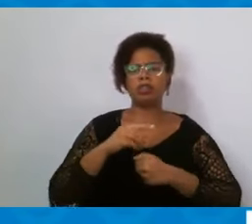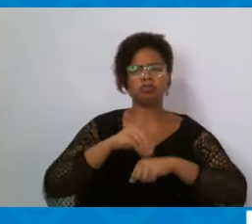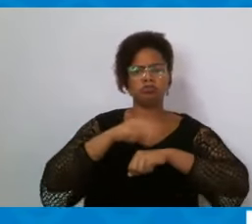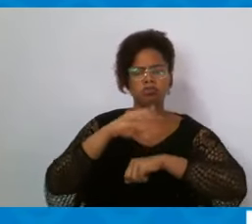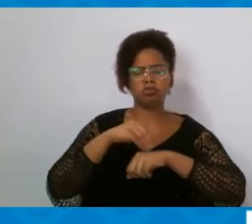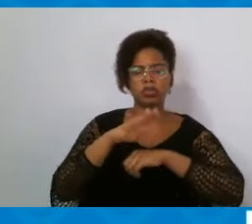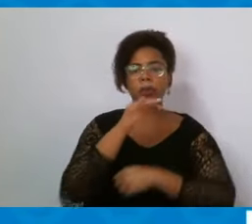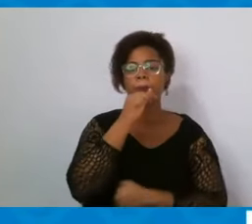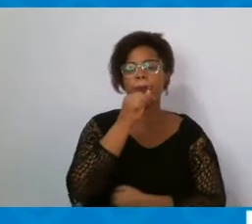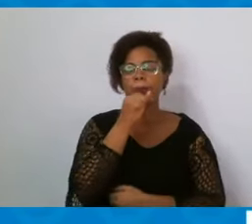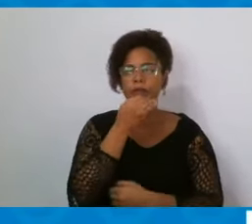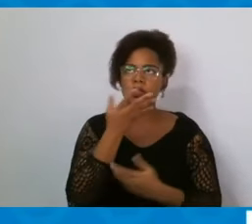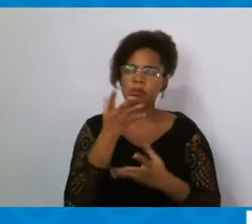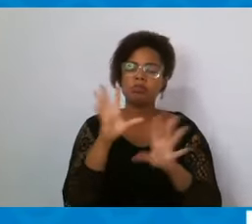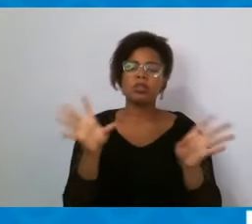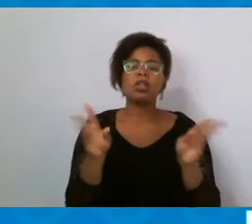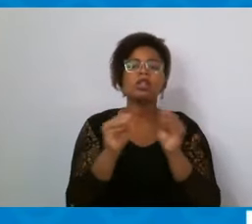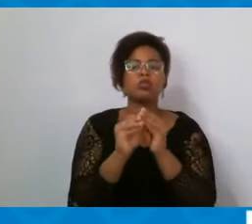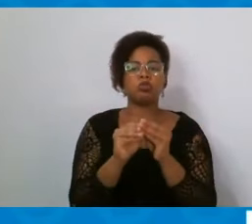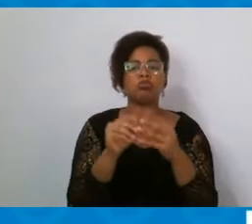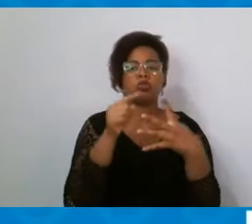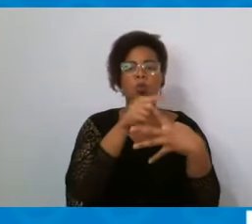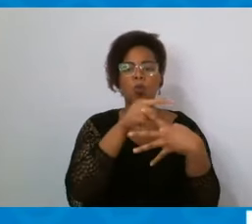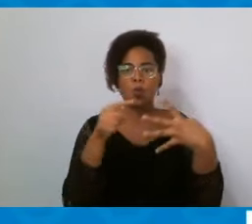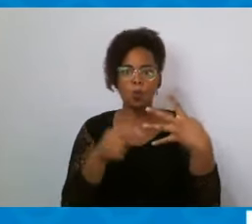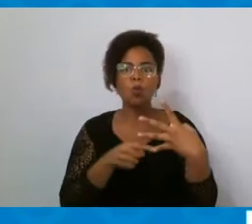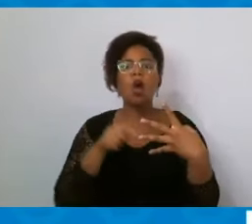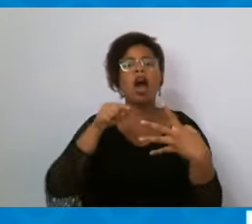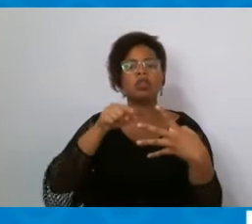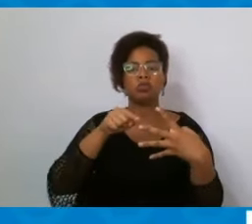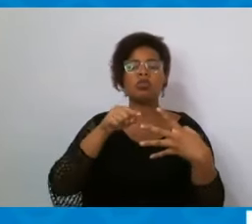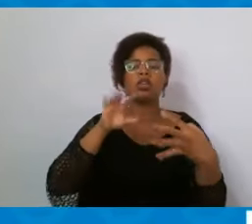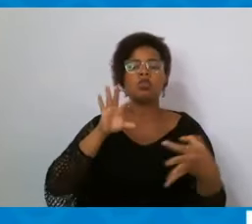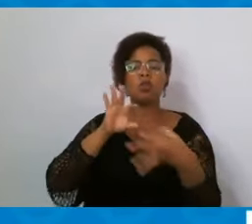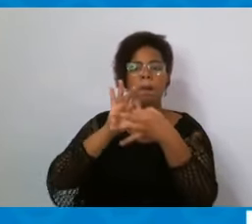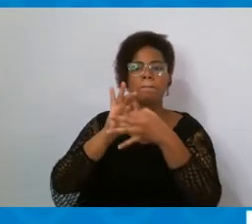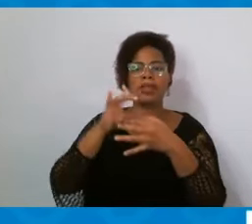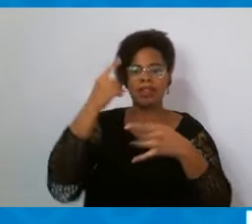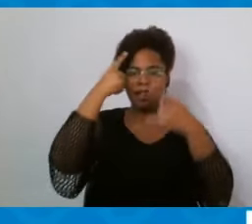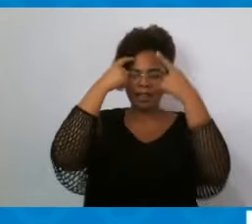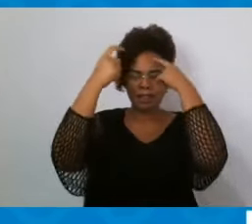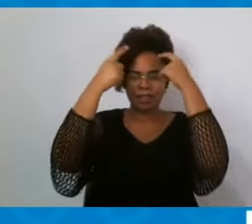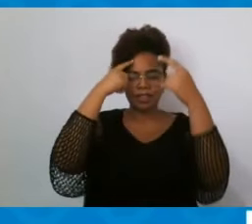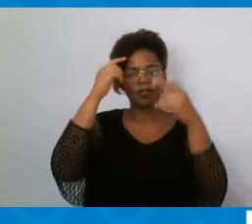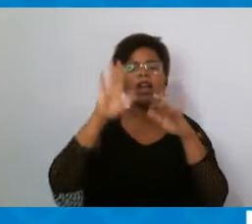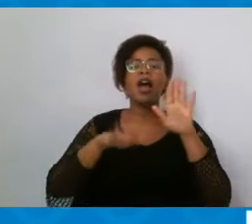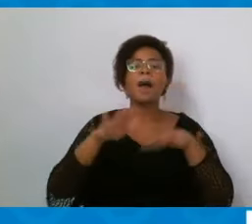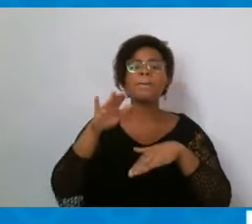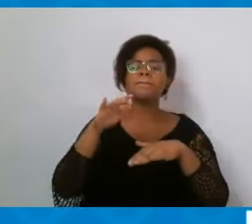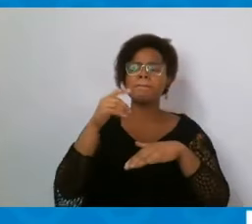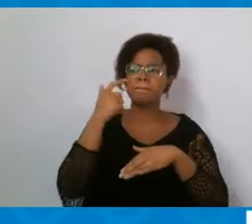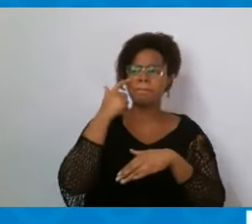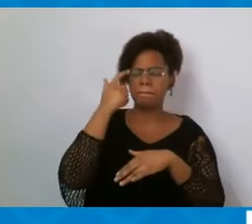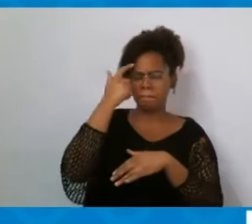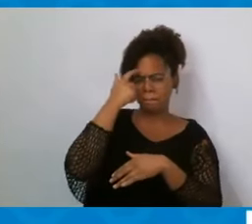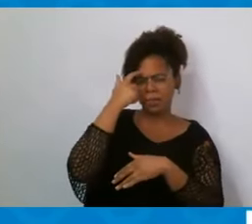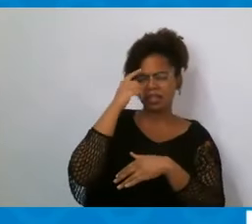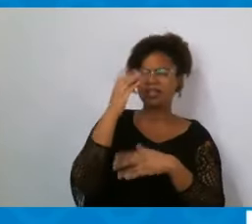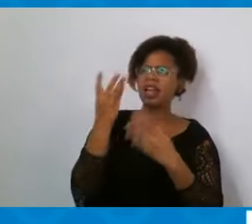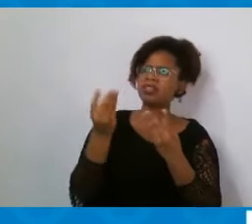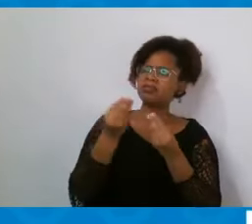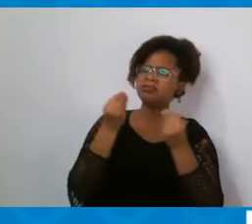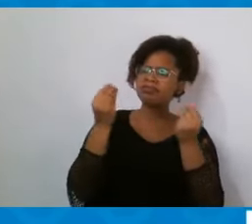dimensões, digamos assim, que formam a criatividade, né? A criatividade parece uma coisa meio abstrata e que é um dom. Não, não é um